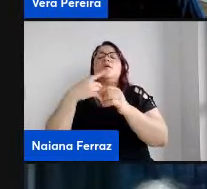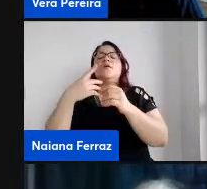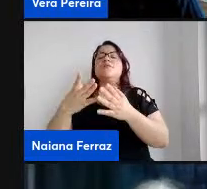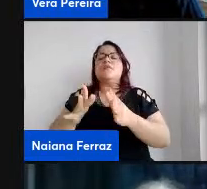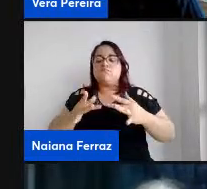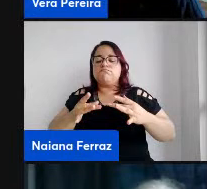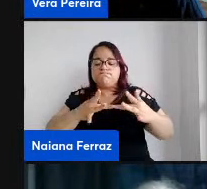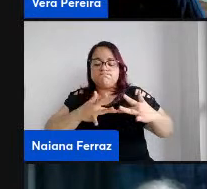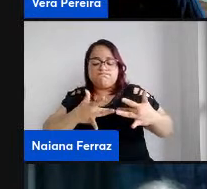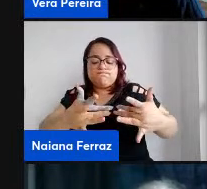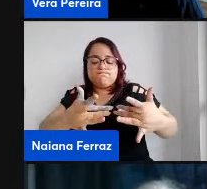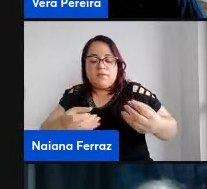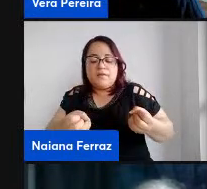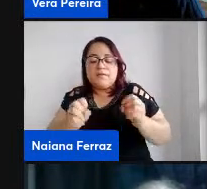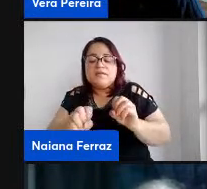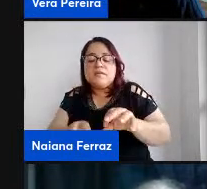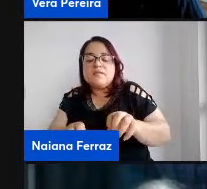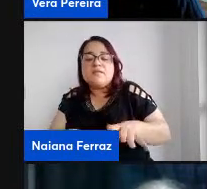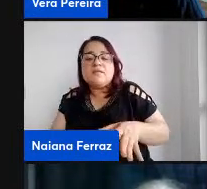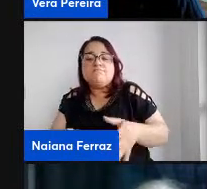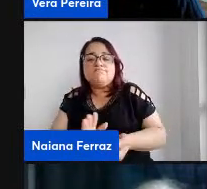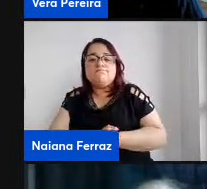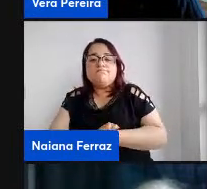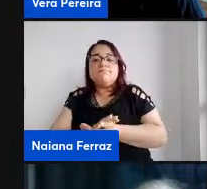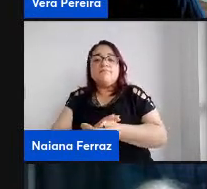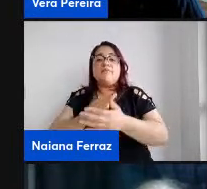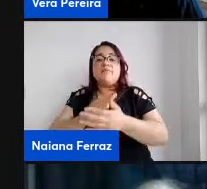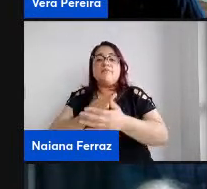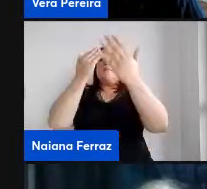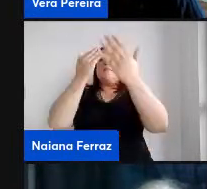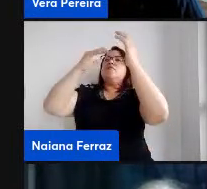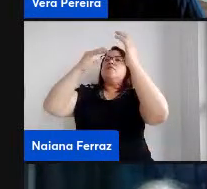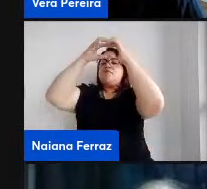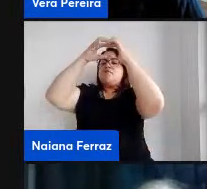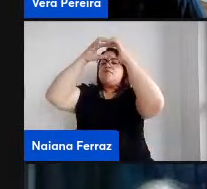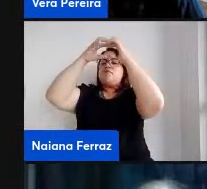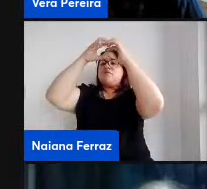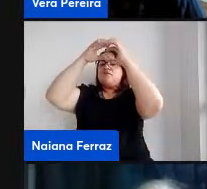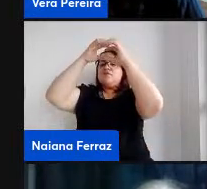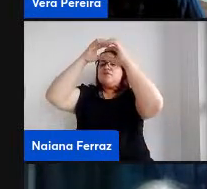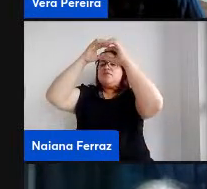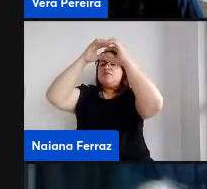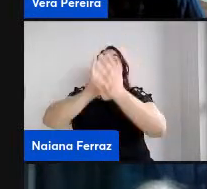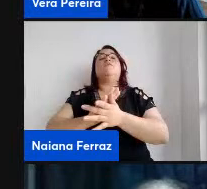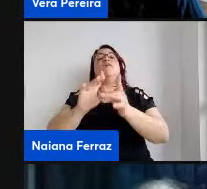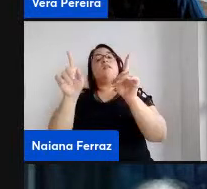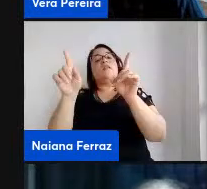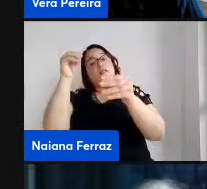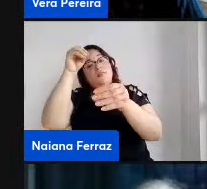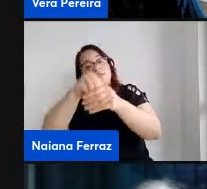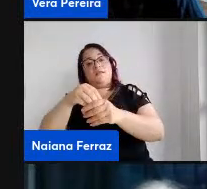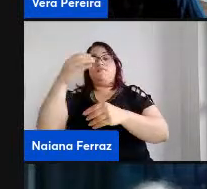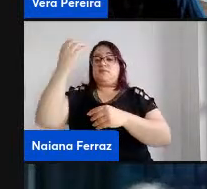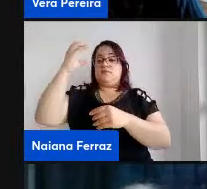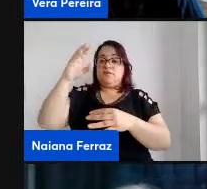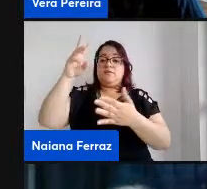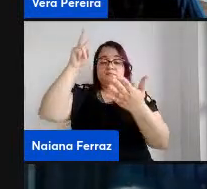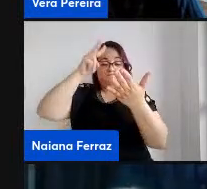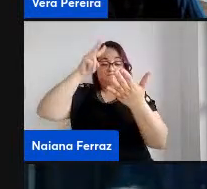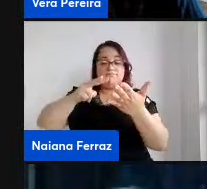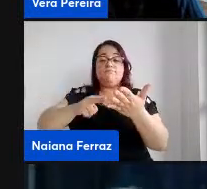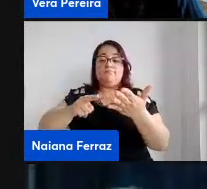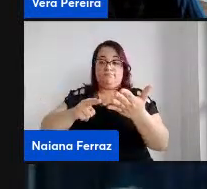psicologia cognitiva da leitura, que é parte da ciência da leitura, que